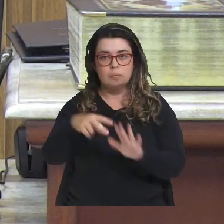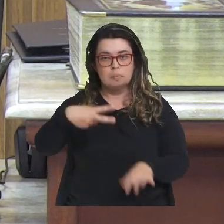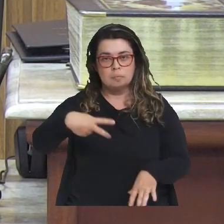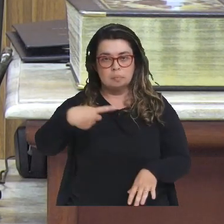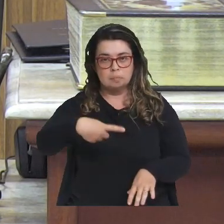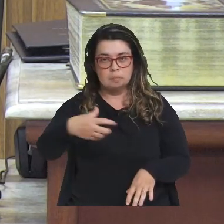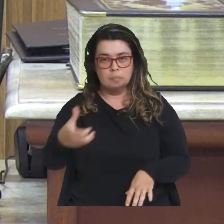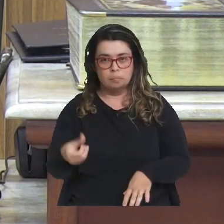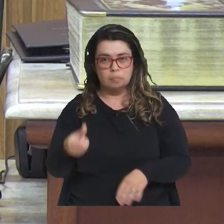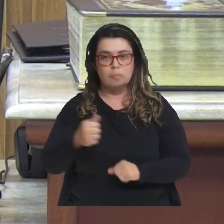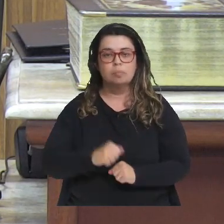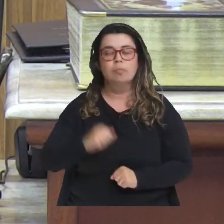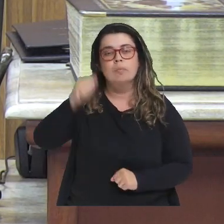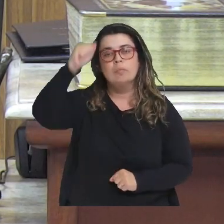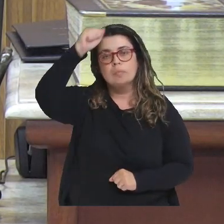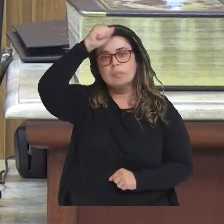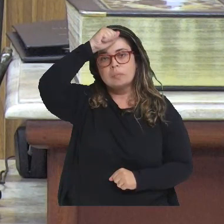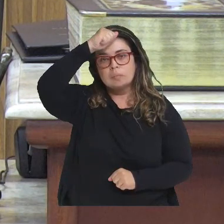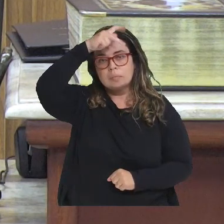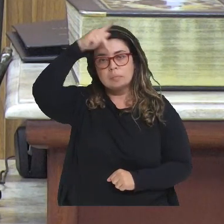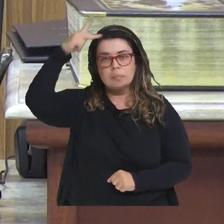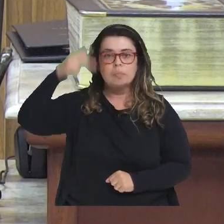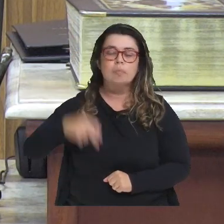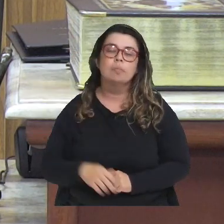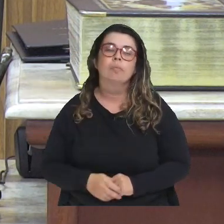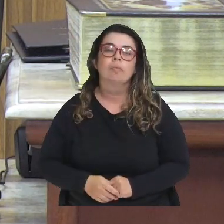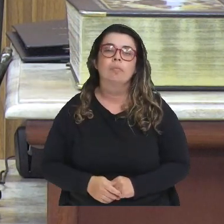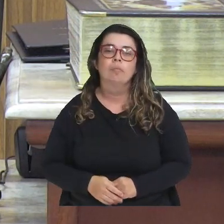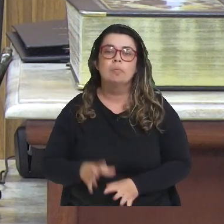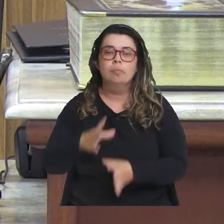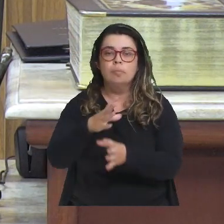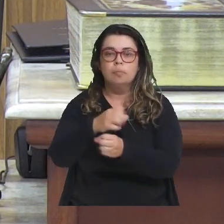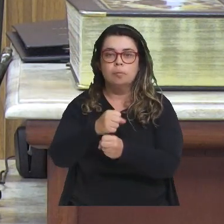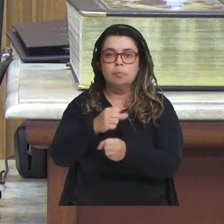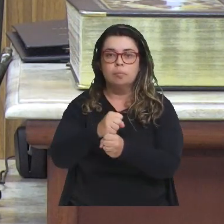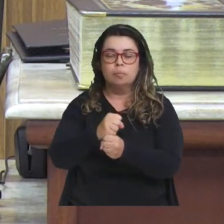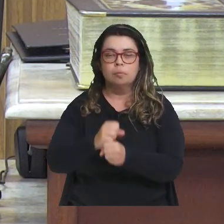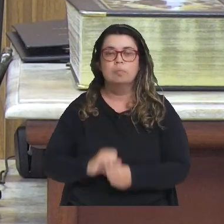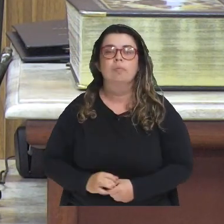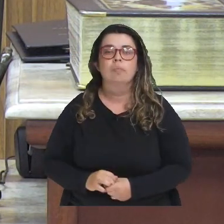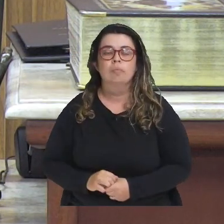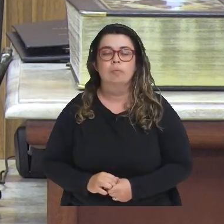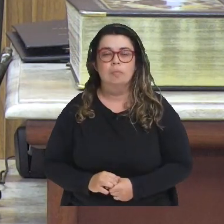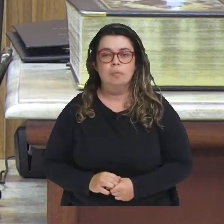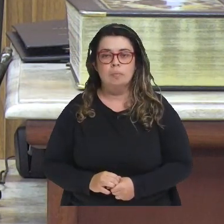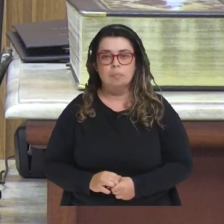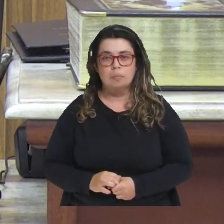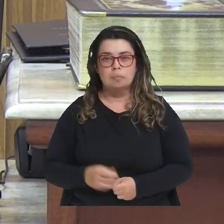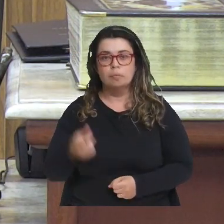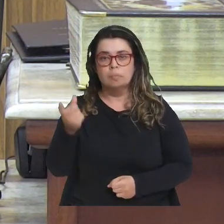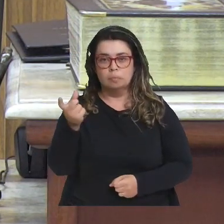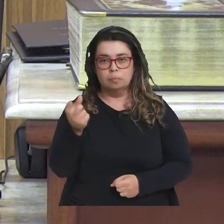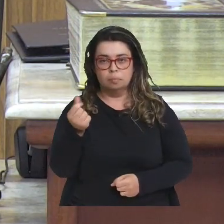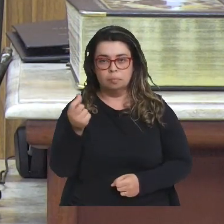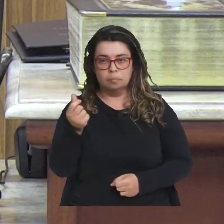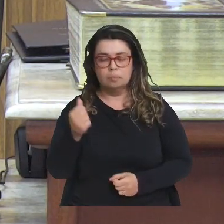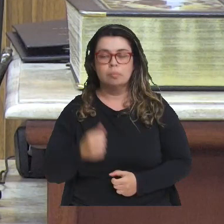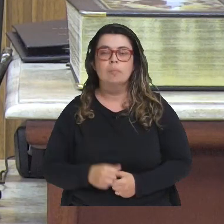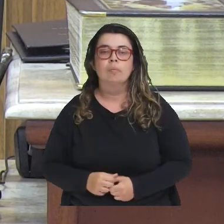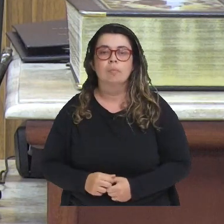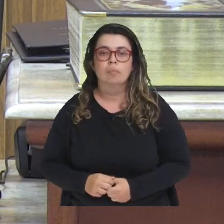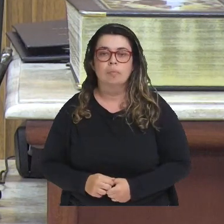216/2022 do Poder Executivo. Dispõe sobre abertura de crédito adicional suplementar para os fins que especifica, no valor